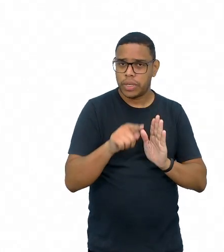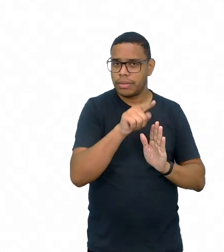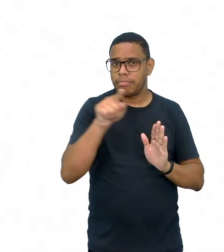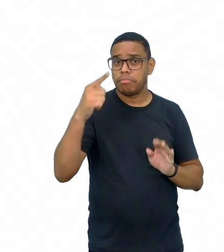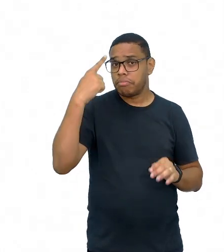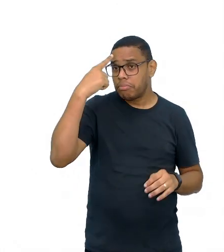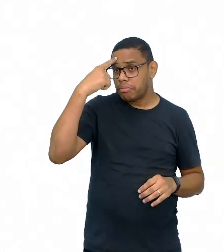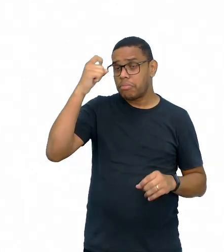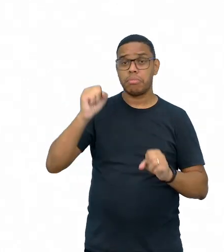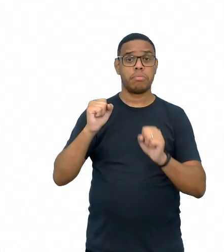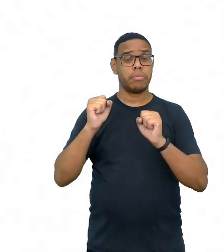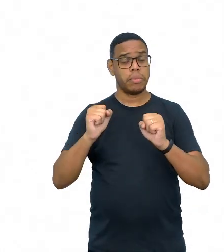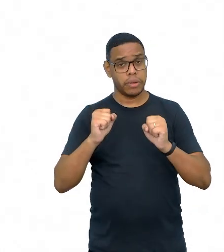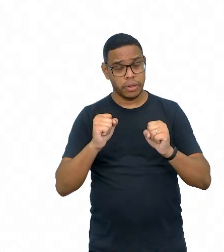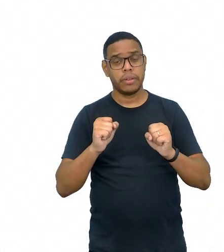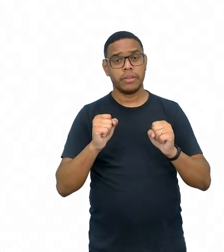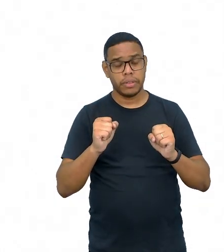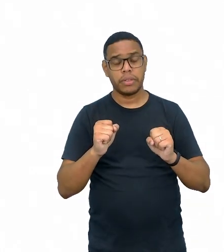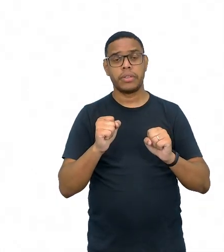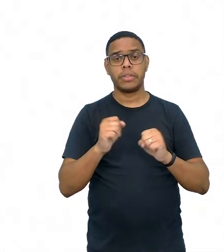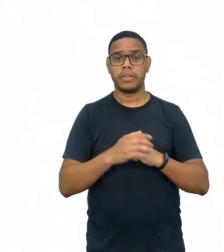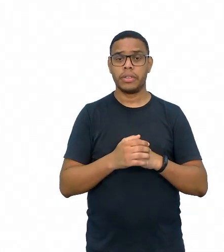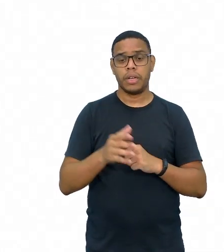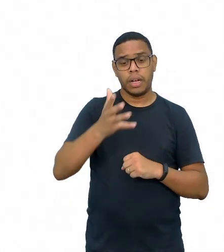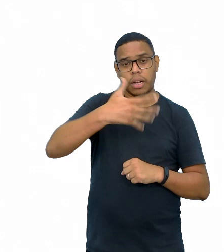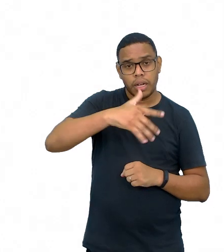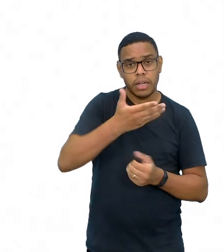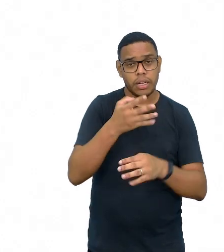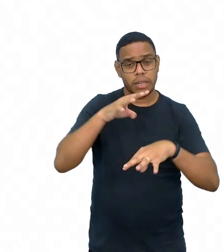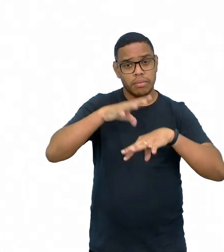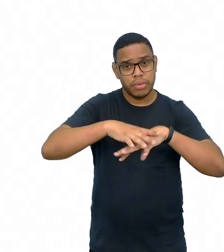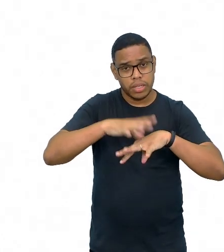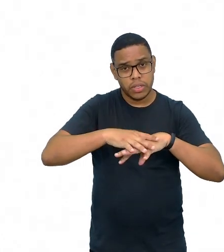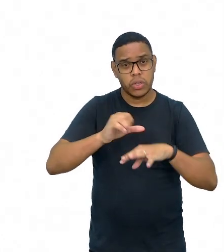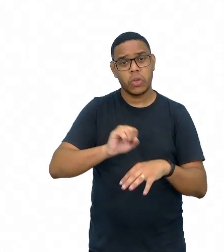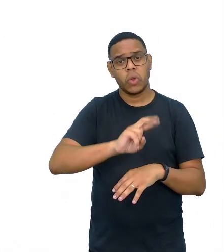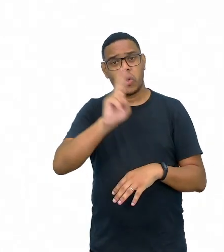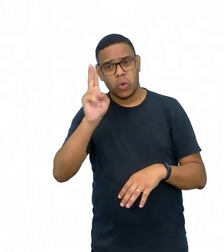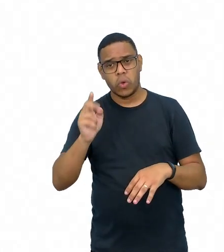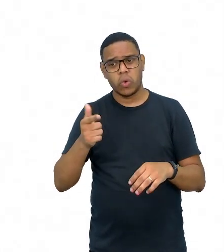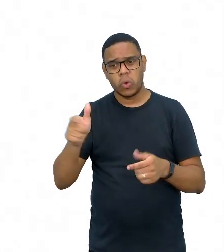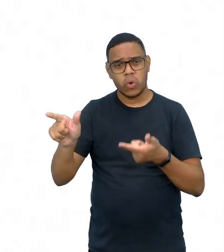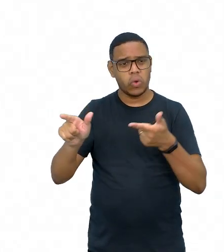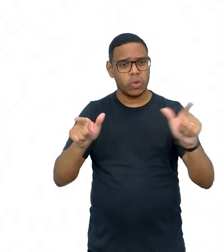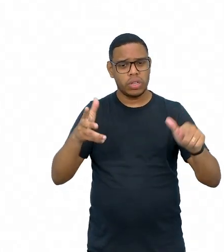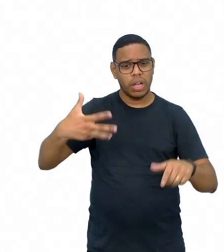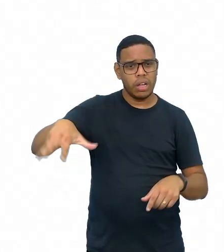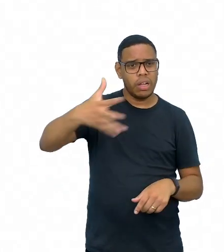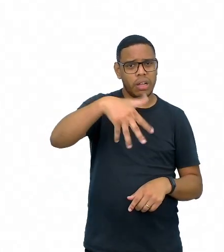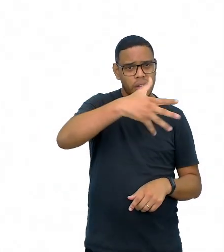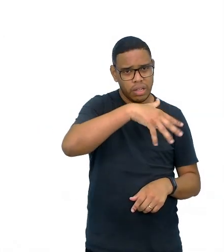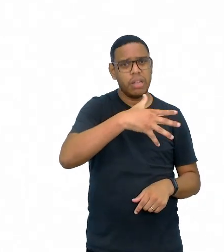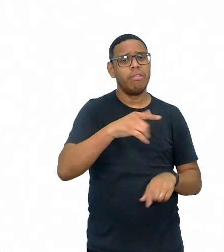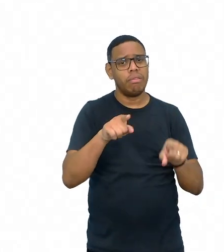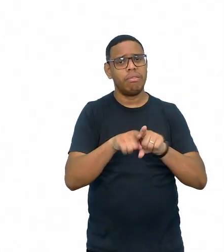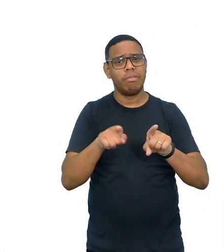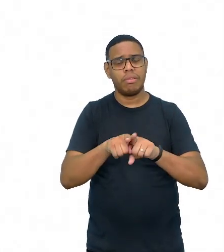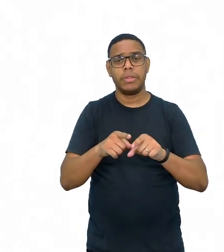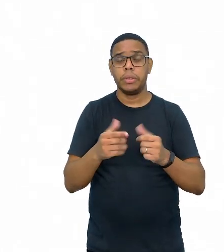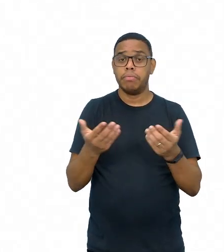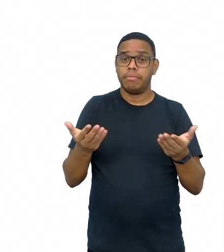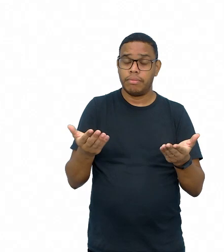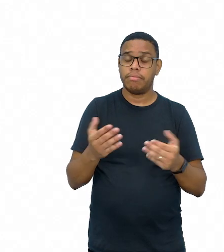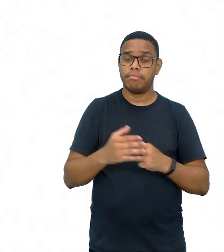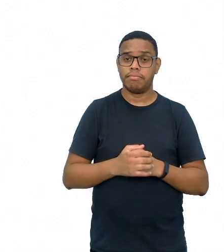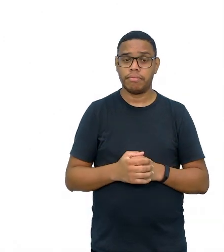podem fazer ou só com a área de matemática ou envolvendo outras áreas aí do conhecimento. Então,